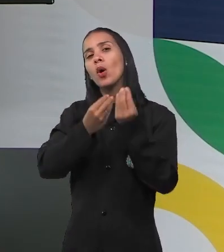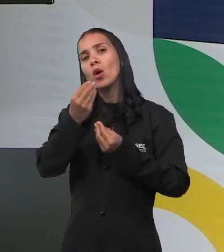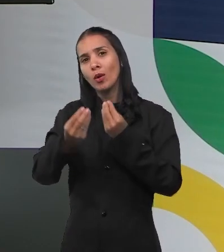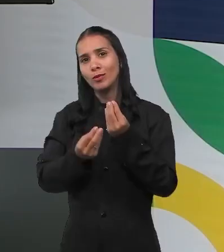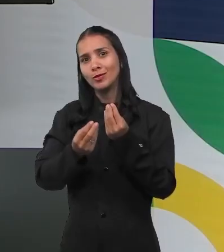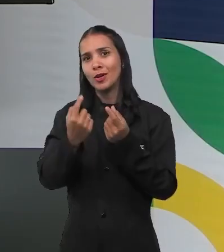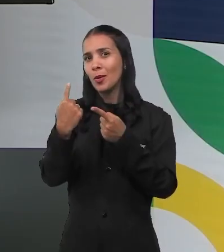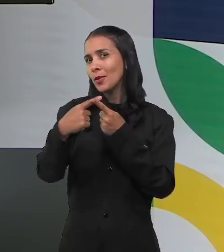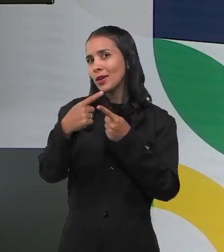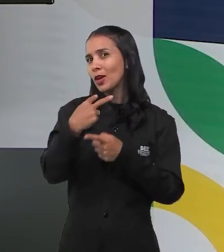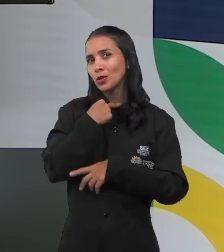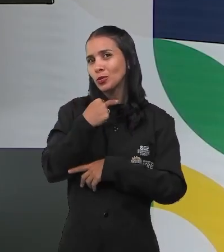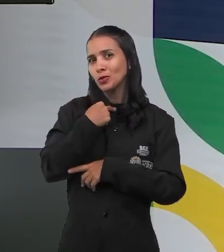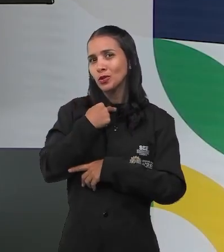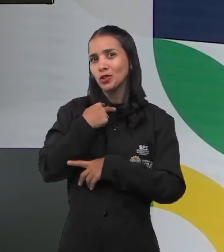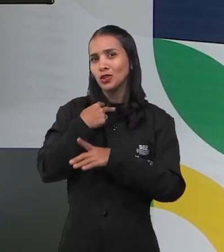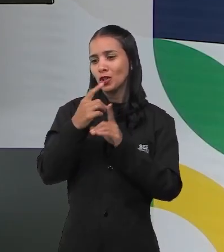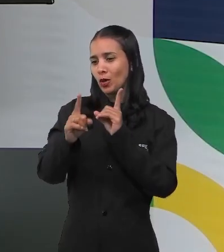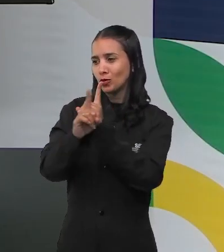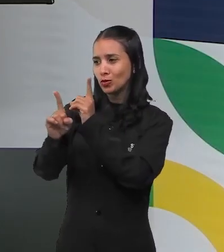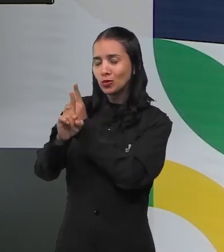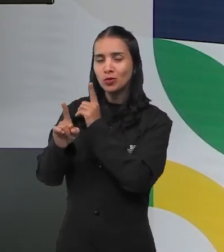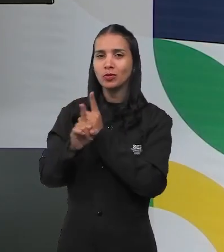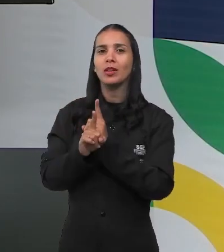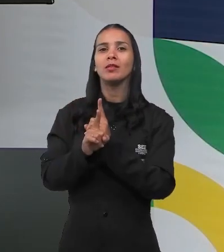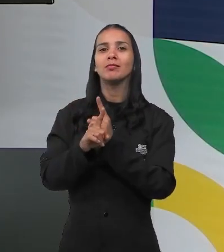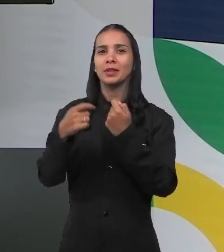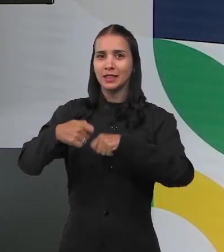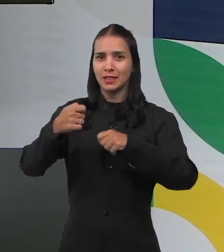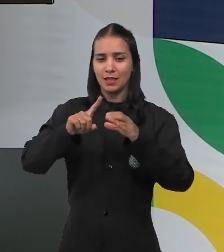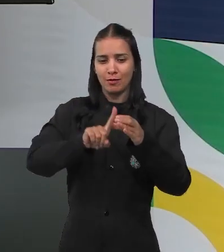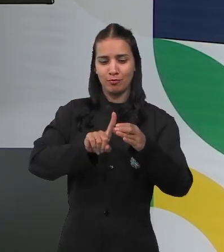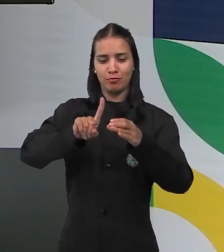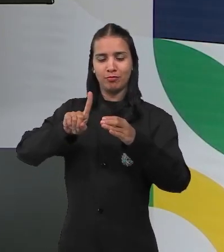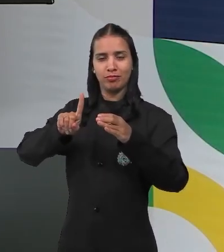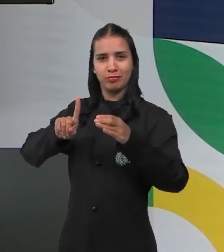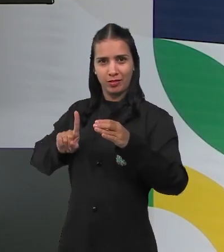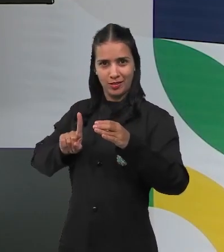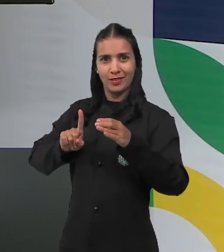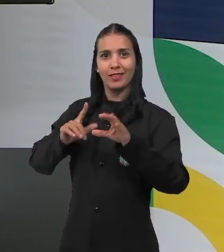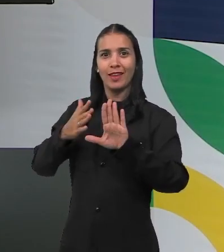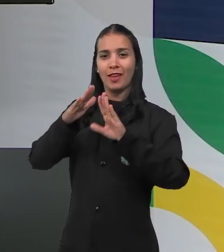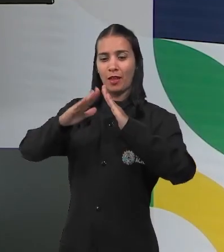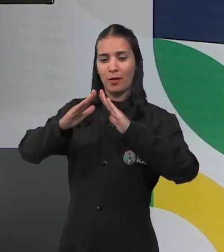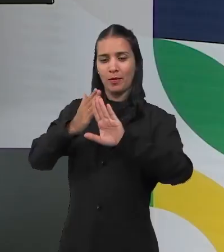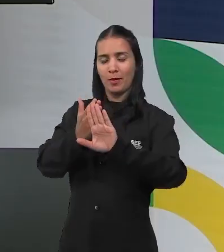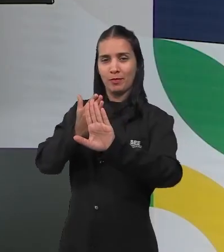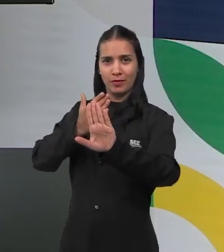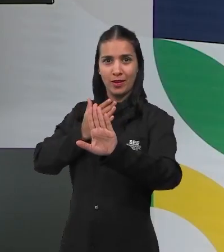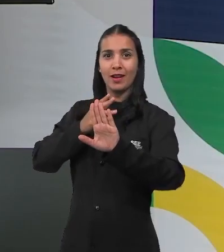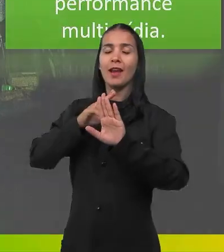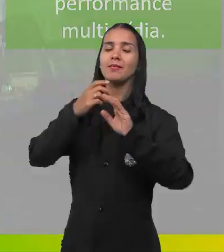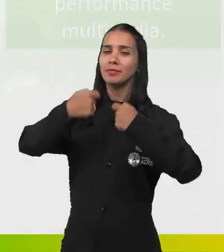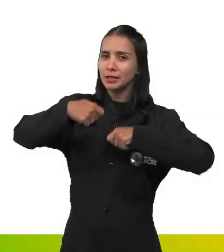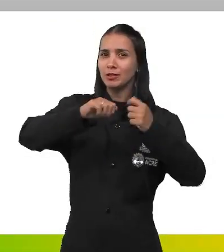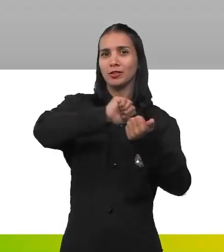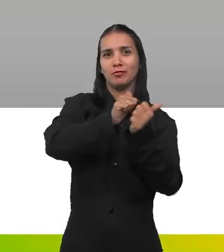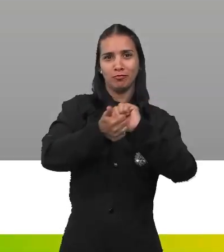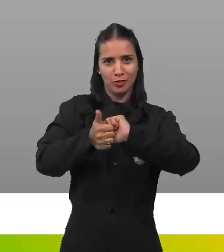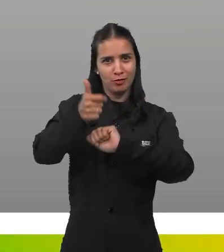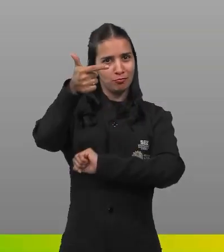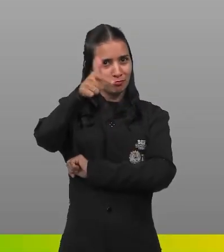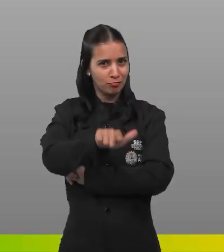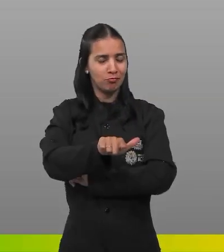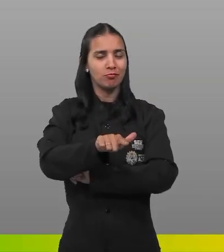mas a questão do distanciamento levou a essa readaptação.